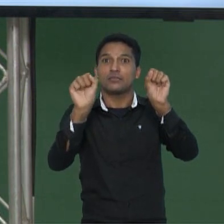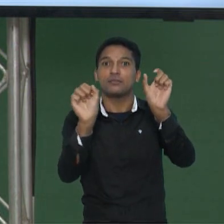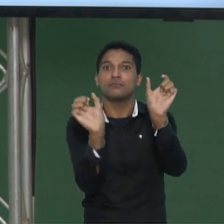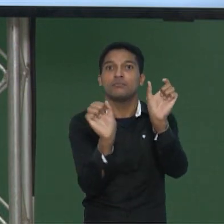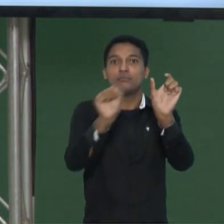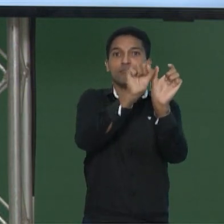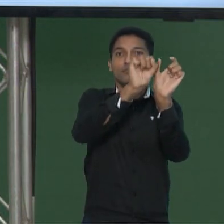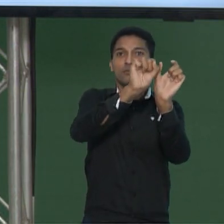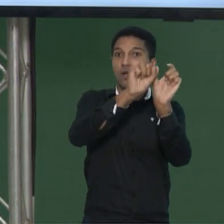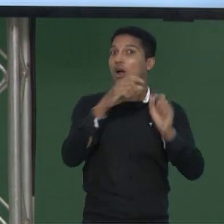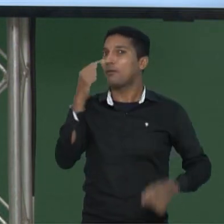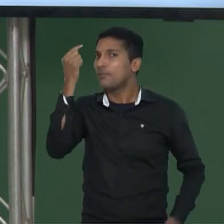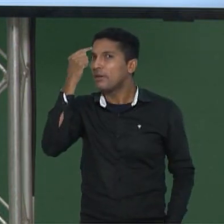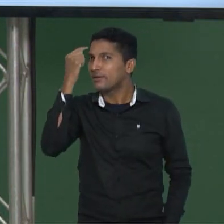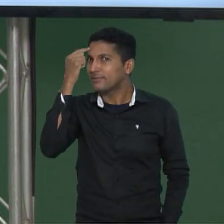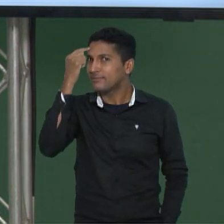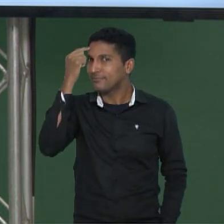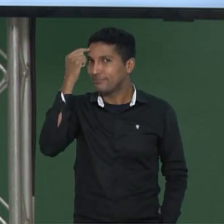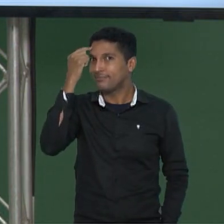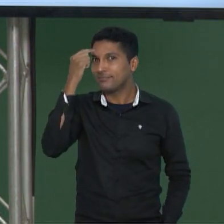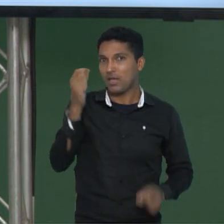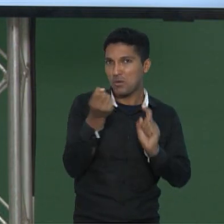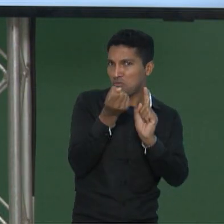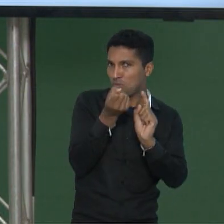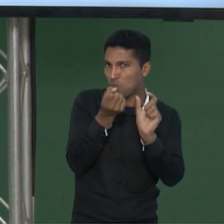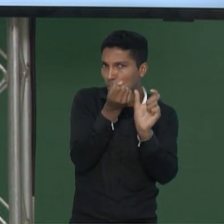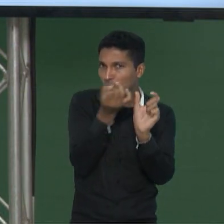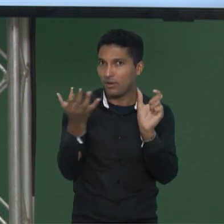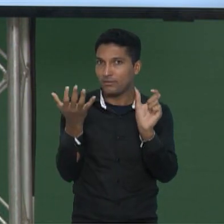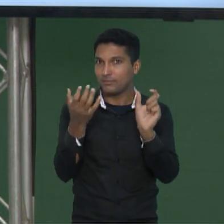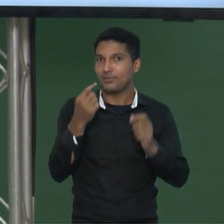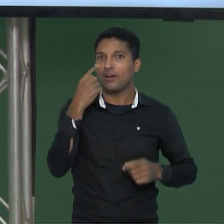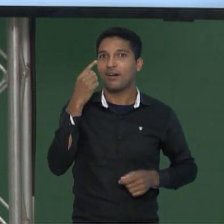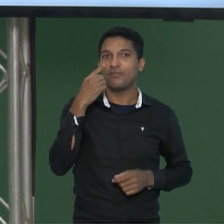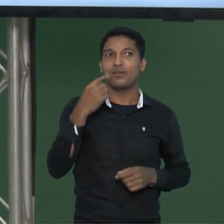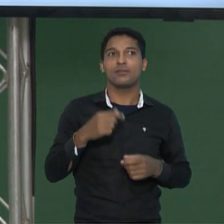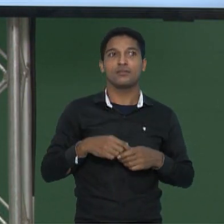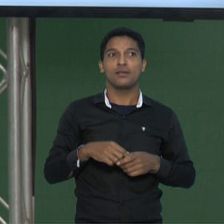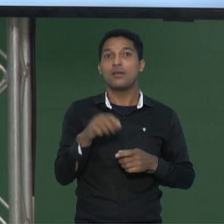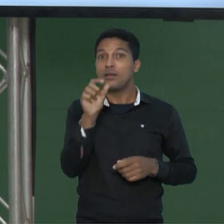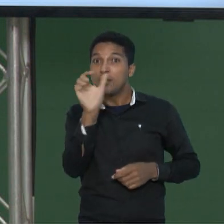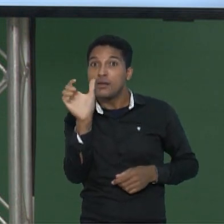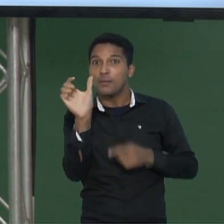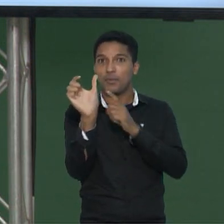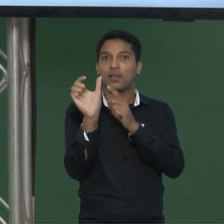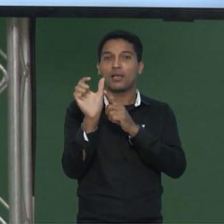plural. Segunda palavrinha, boy or boys.